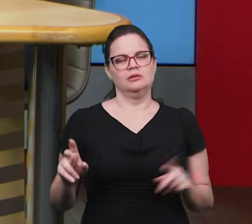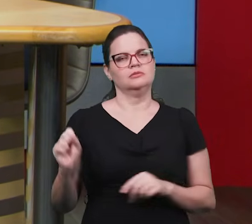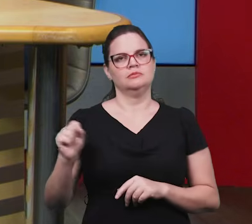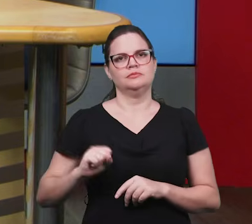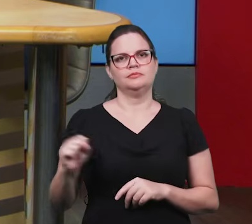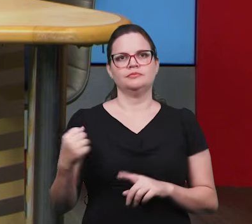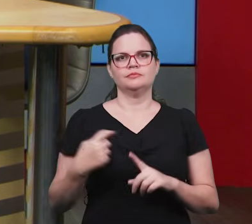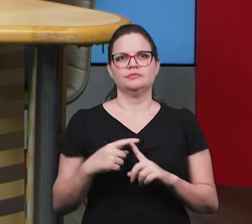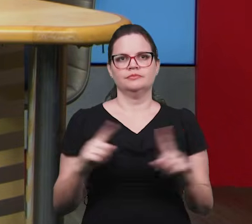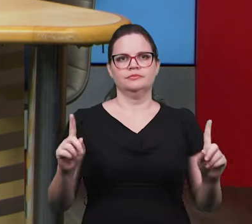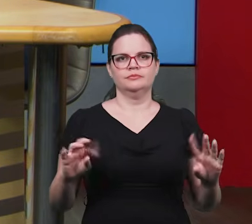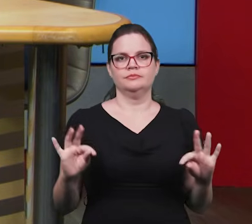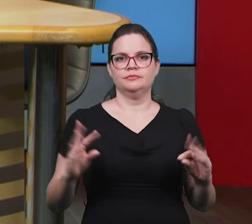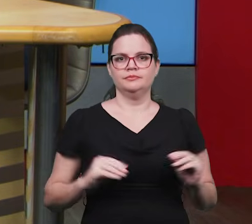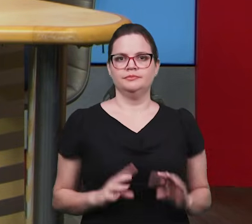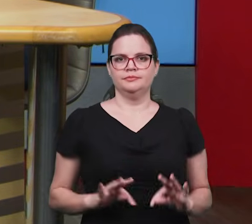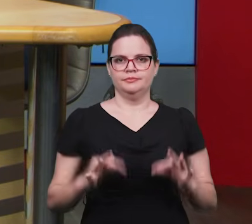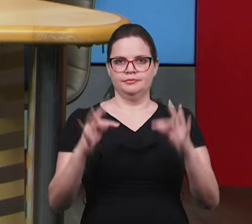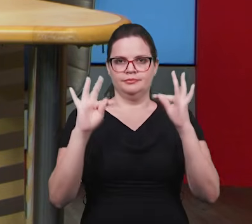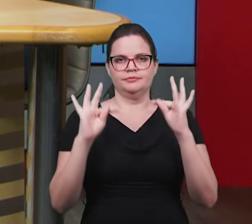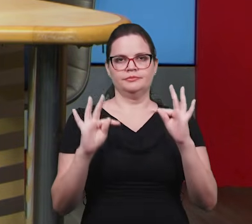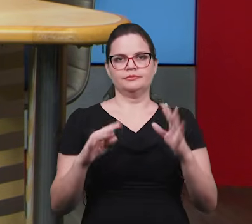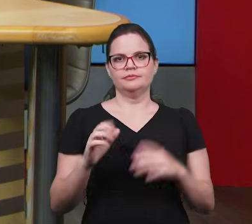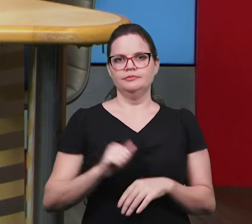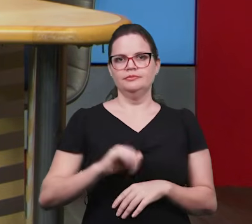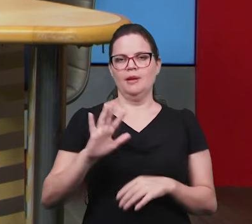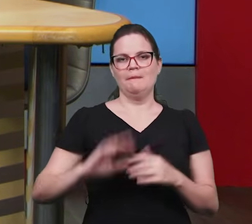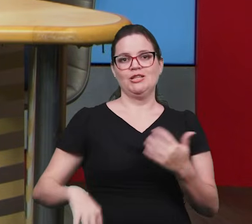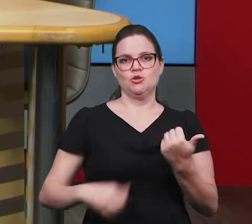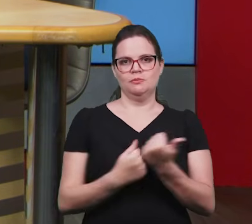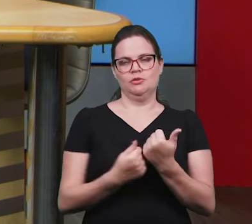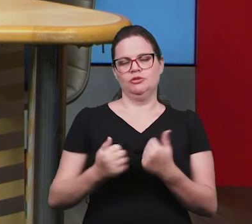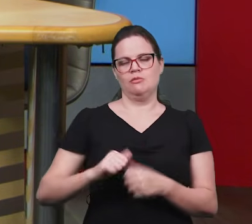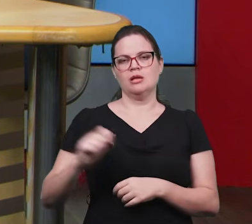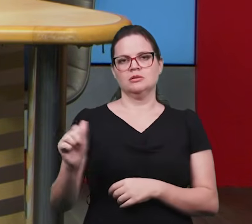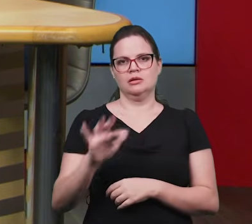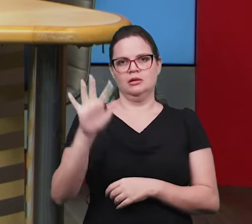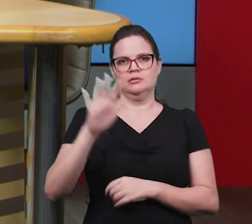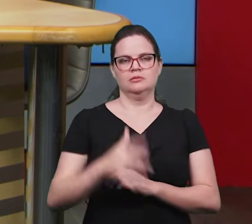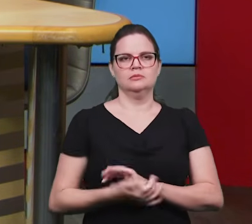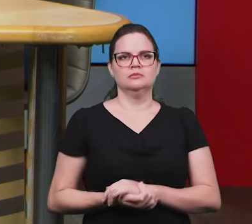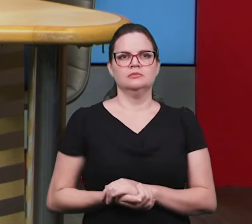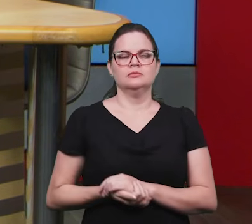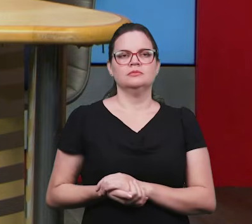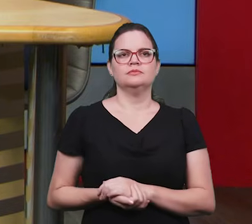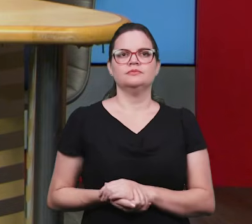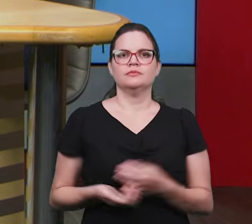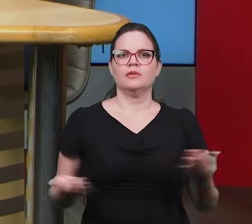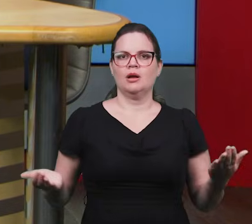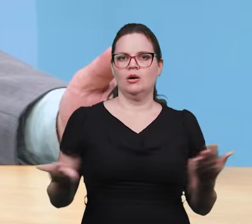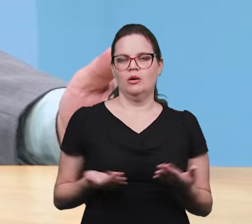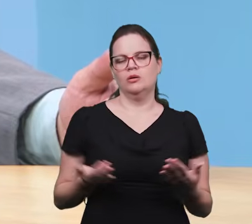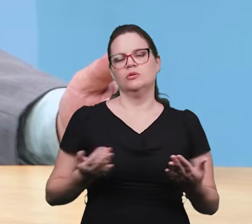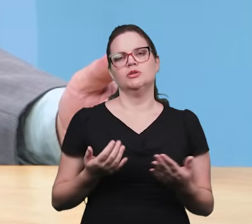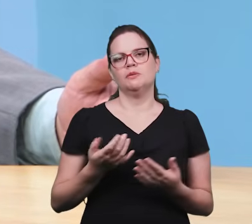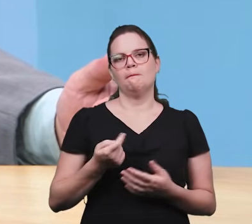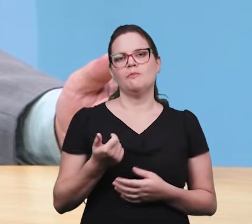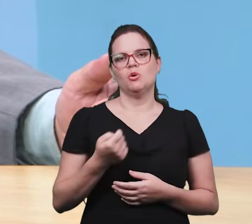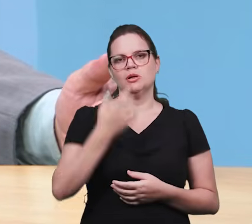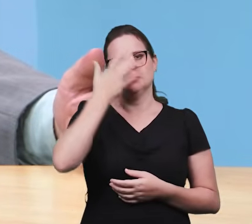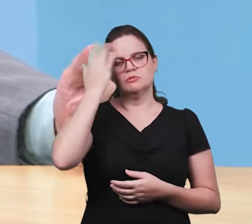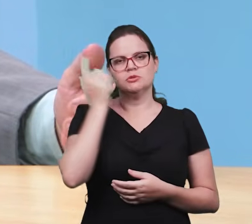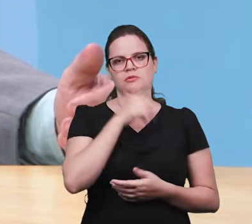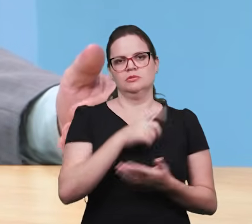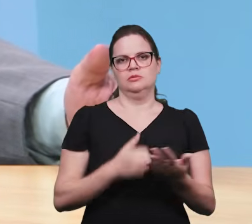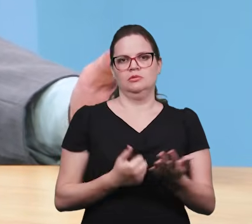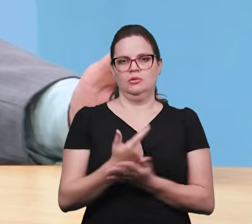com certeza tudo que tem mais suporte, né? Hoje, assim, ainda é pouco acessível, né?